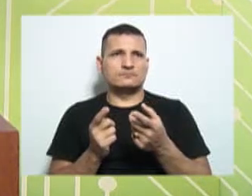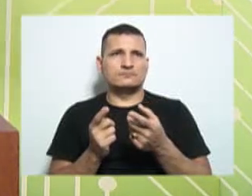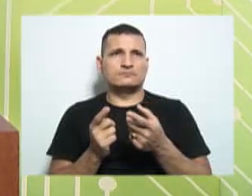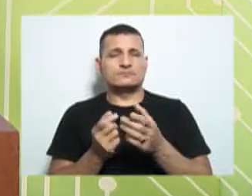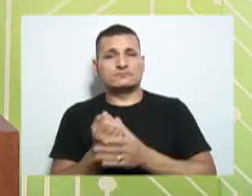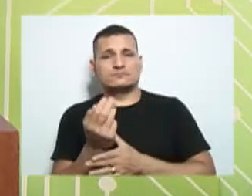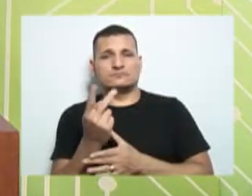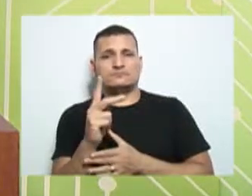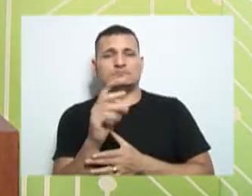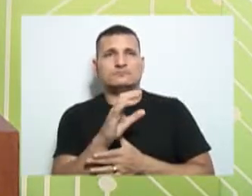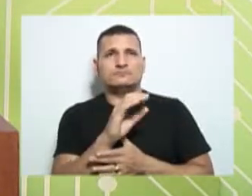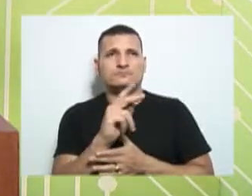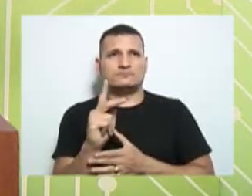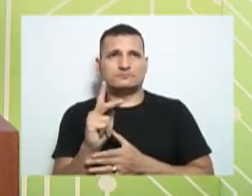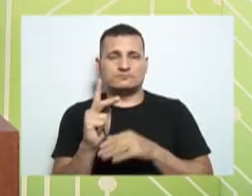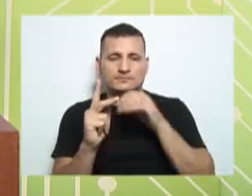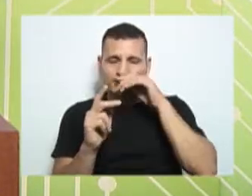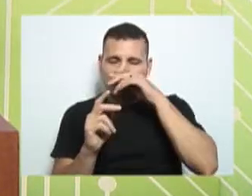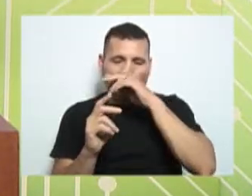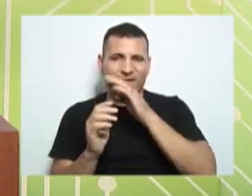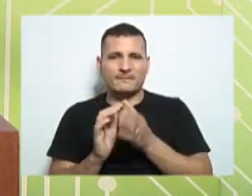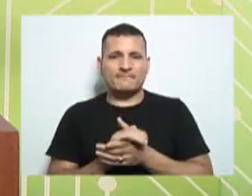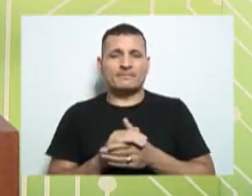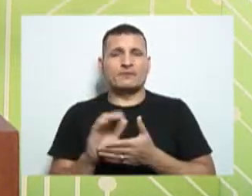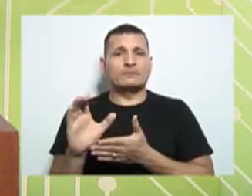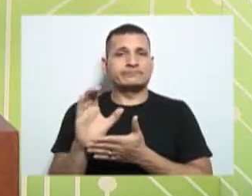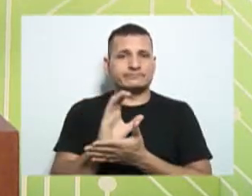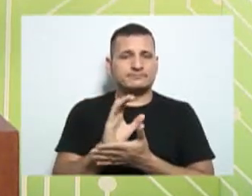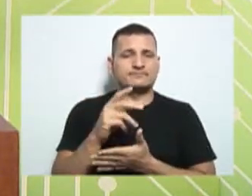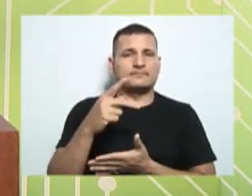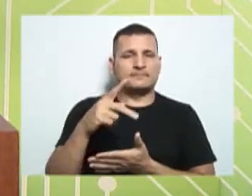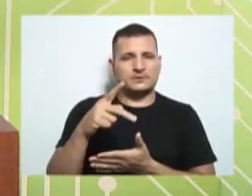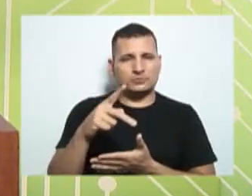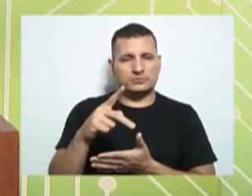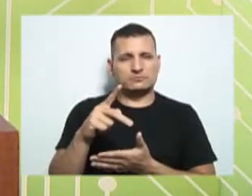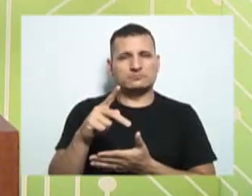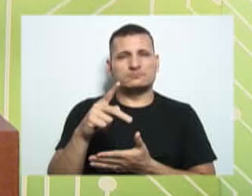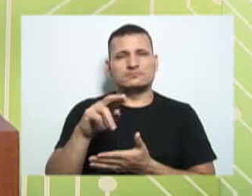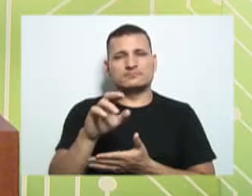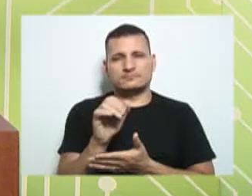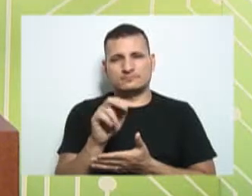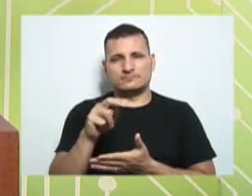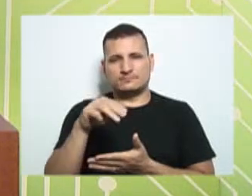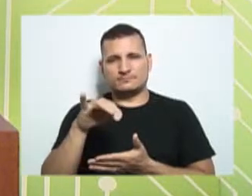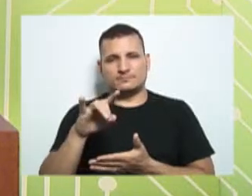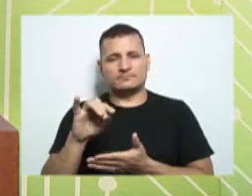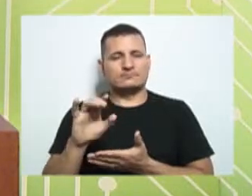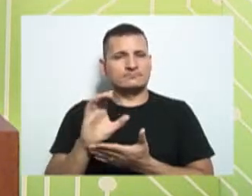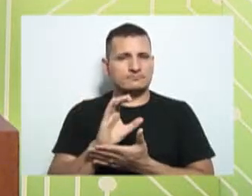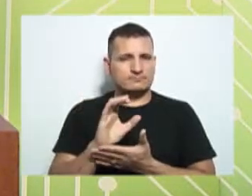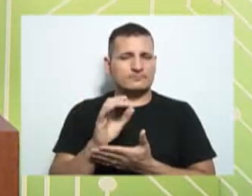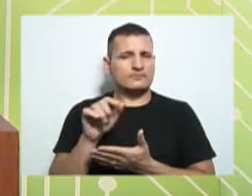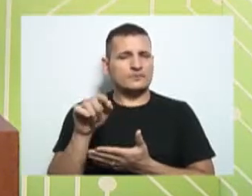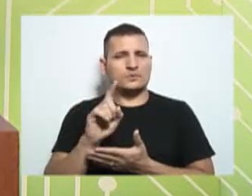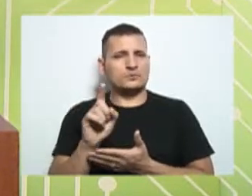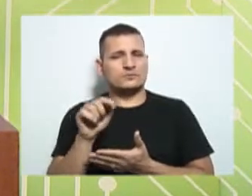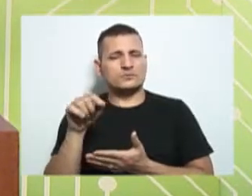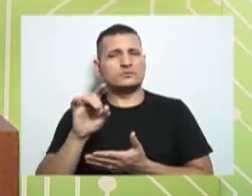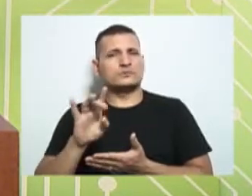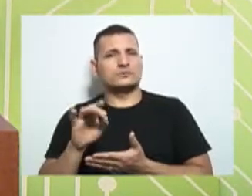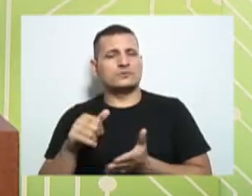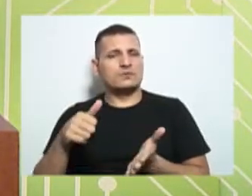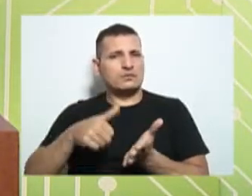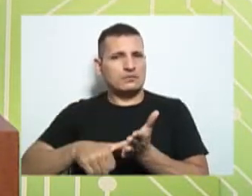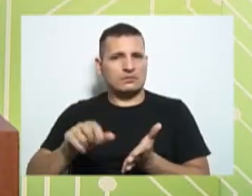constituiu a sua cooperativa. Já no lucro presumido, não. No lucro presumido, você vai ter só os atos não cooperados. Então, se